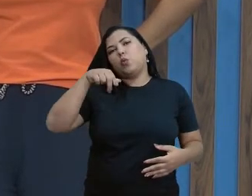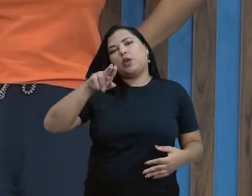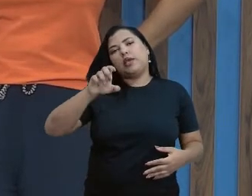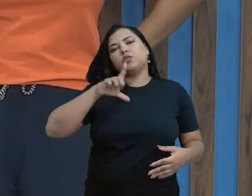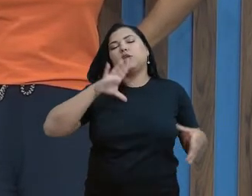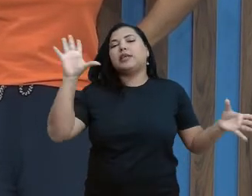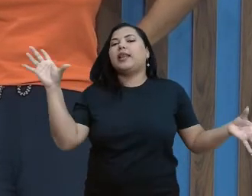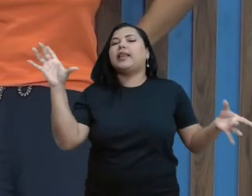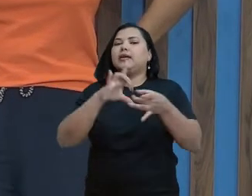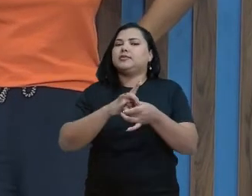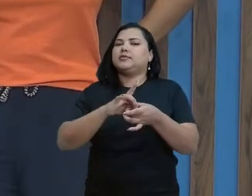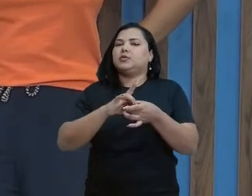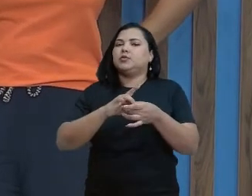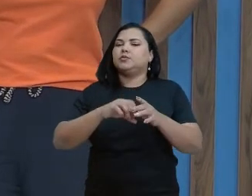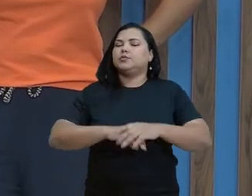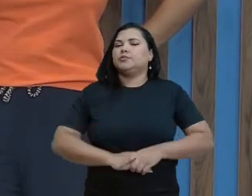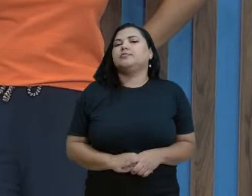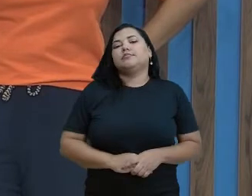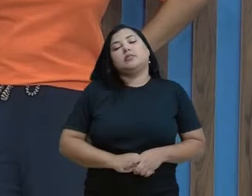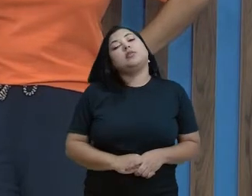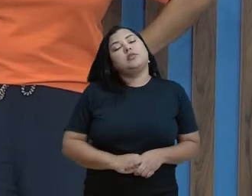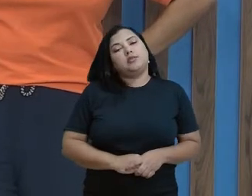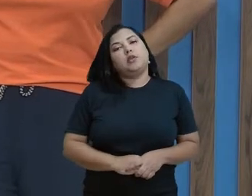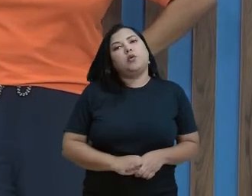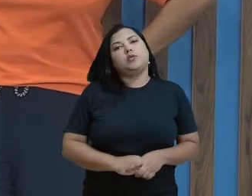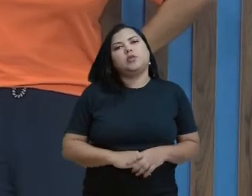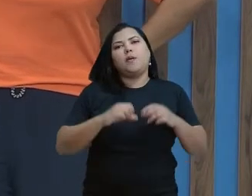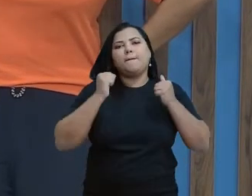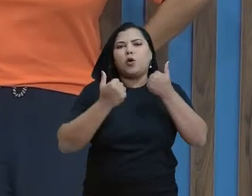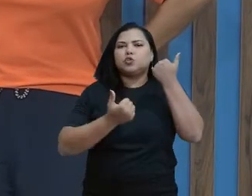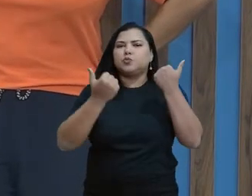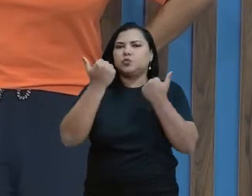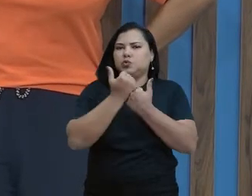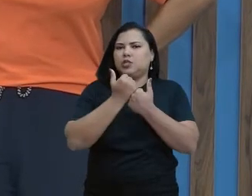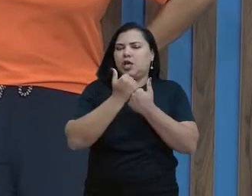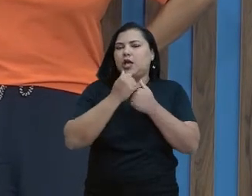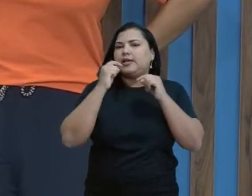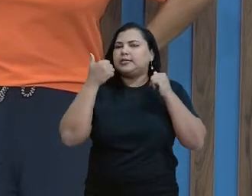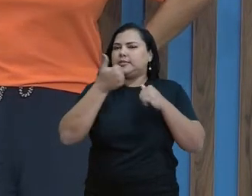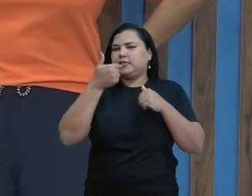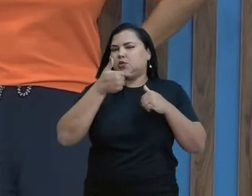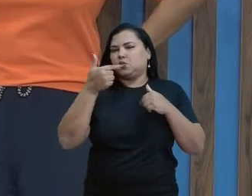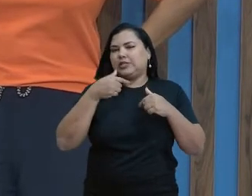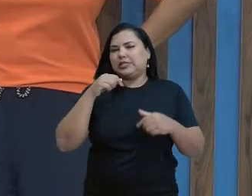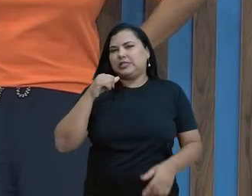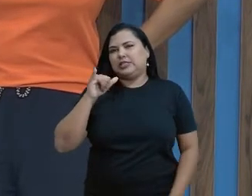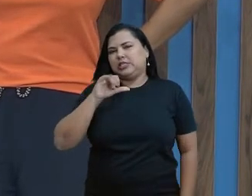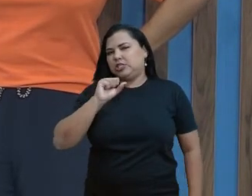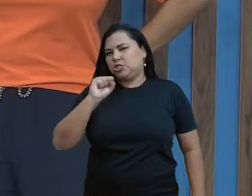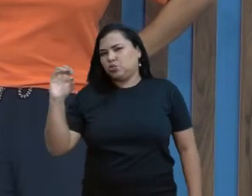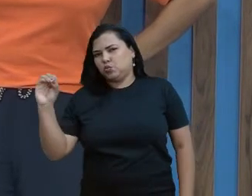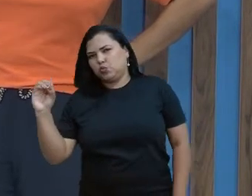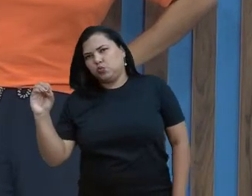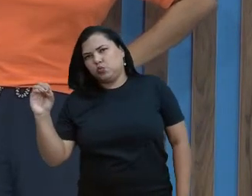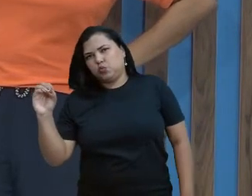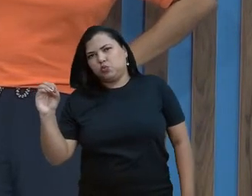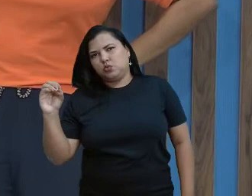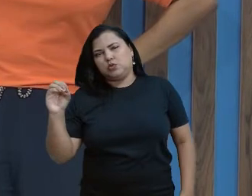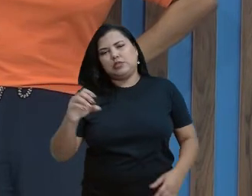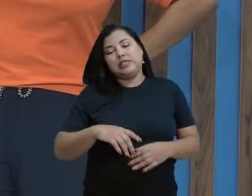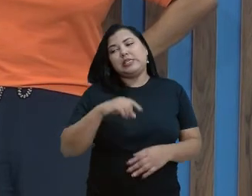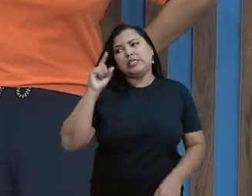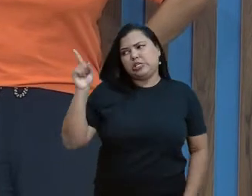essa ponte? O que só faz a ponte? Eu posso mudar a segunda oração inteira por isso? É essencial